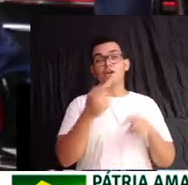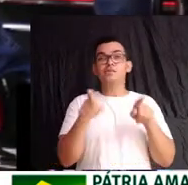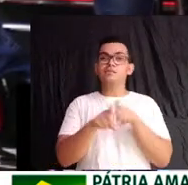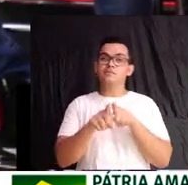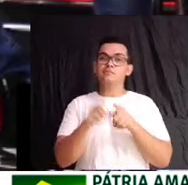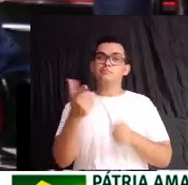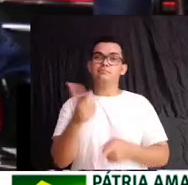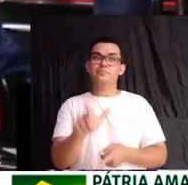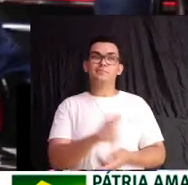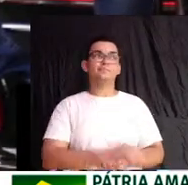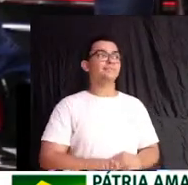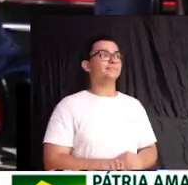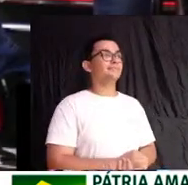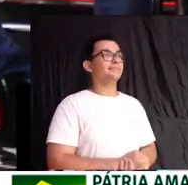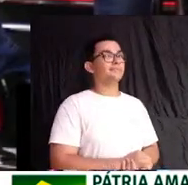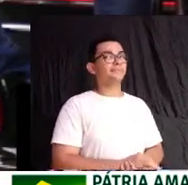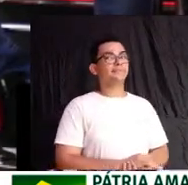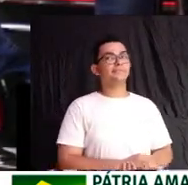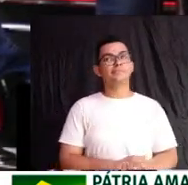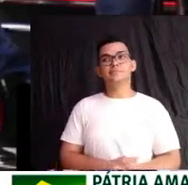Demands that we get to